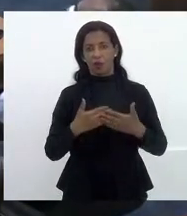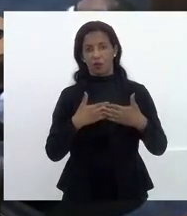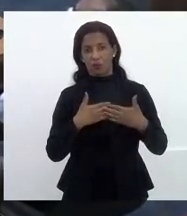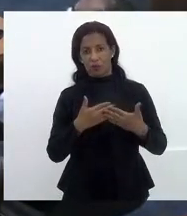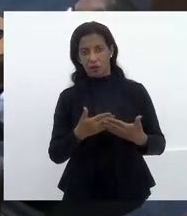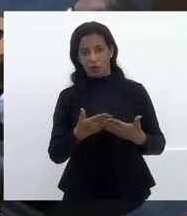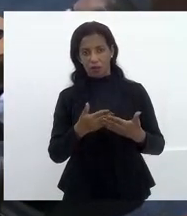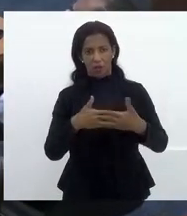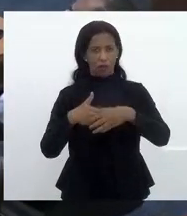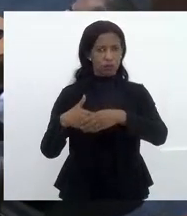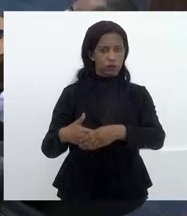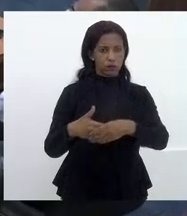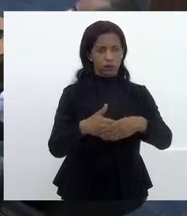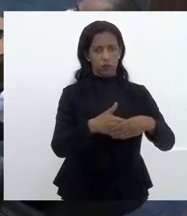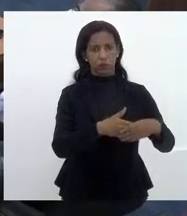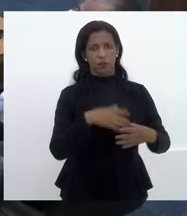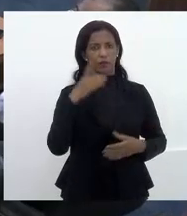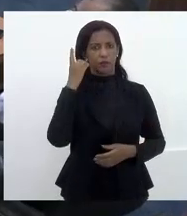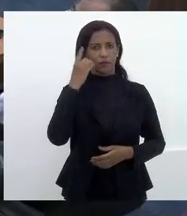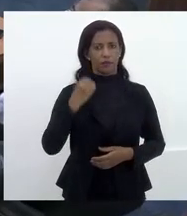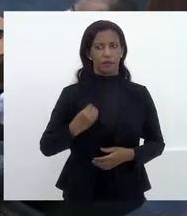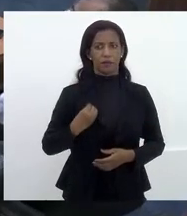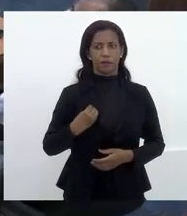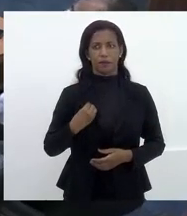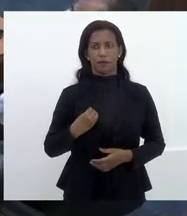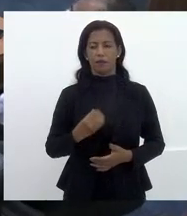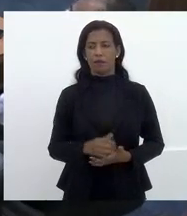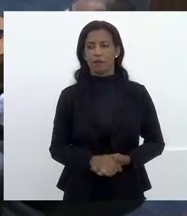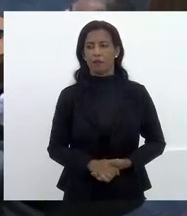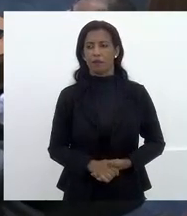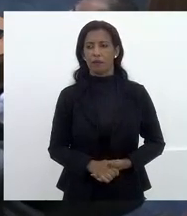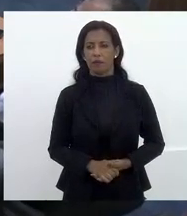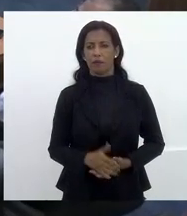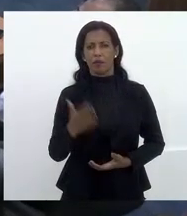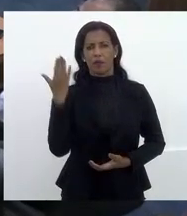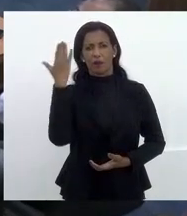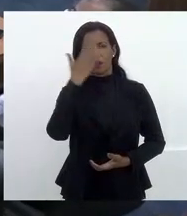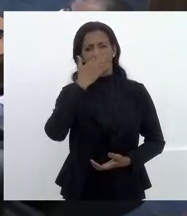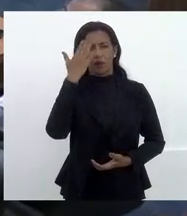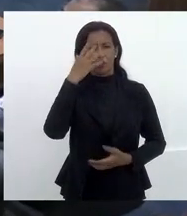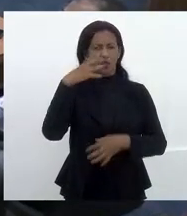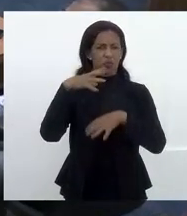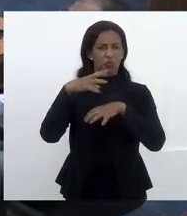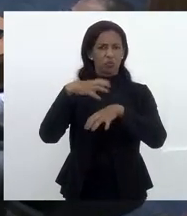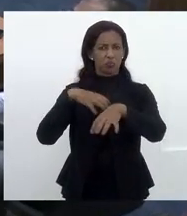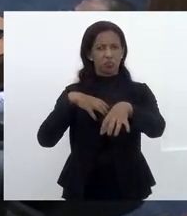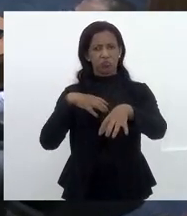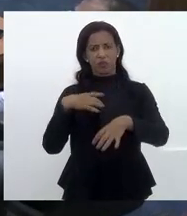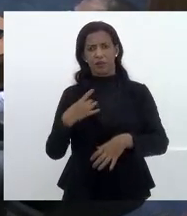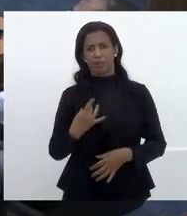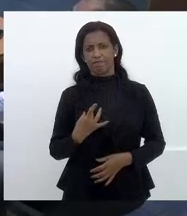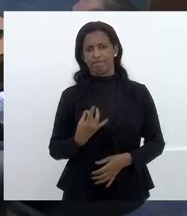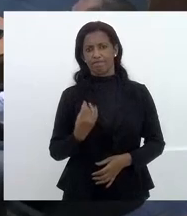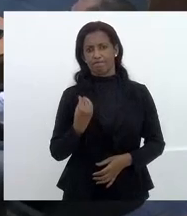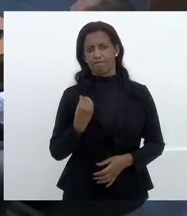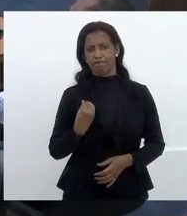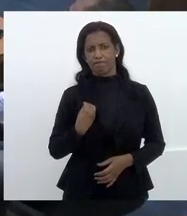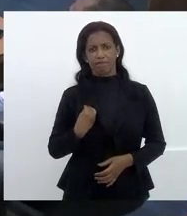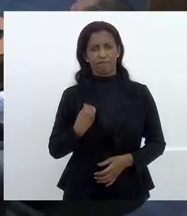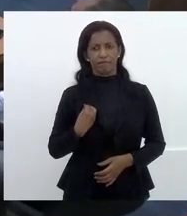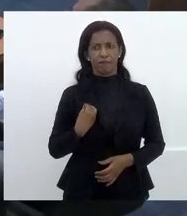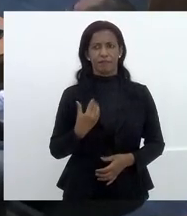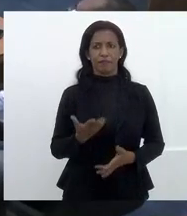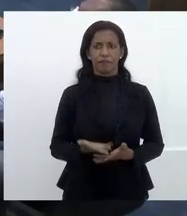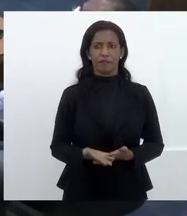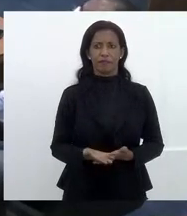deputados presente não vejo Deputado Márcio Pacheco ainda aqui no meio online nem presencial mas de qualquer sorte